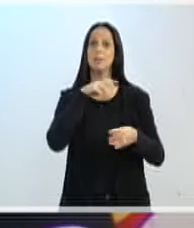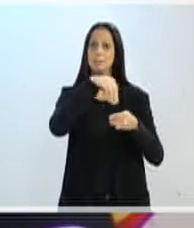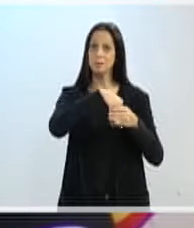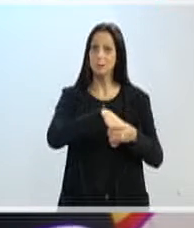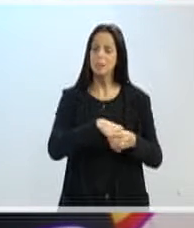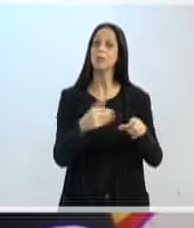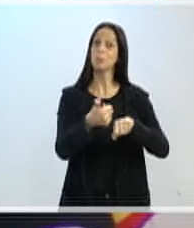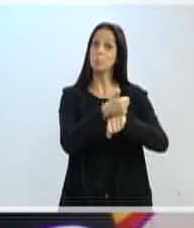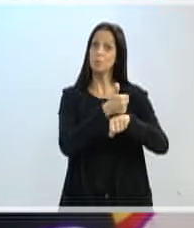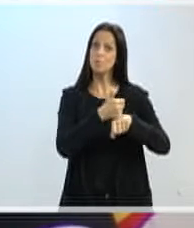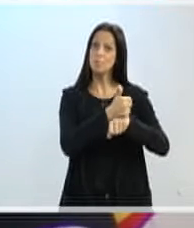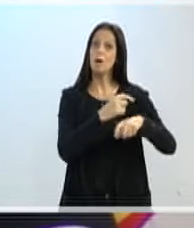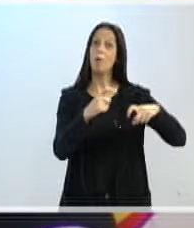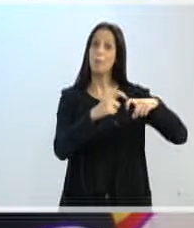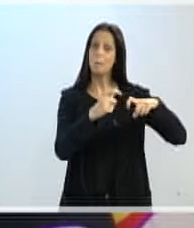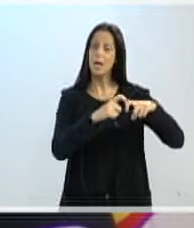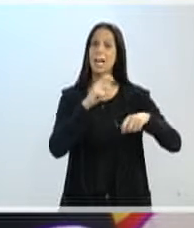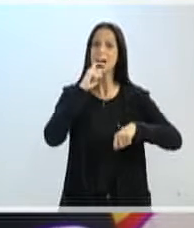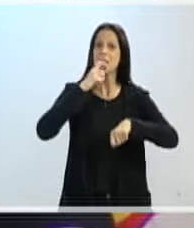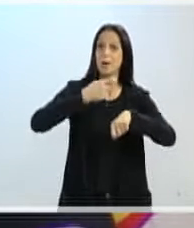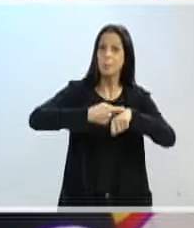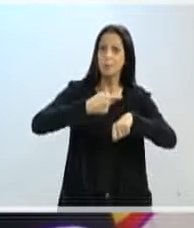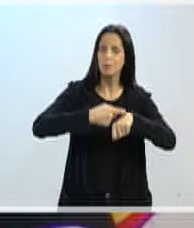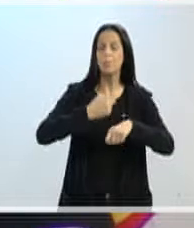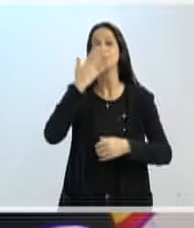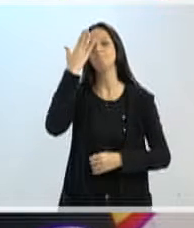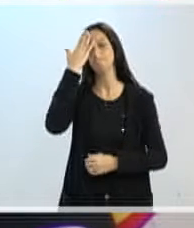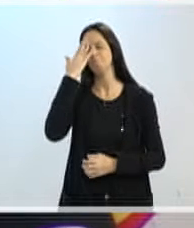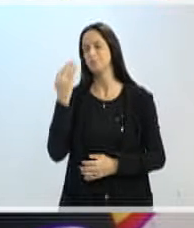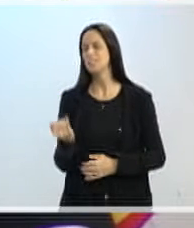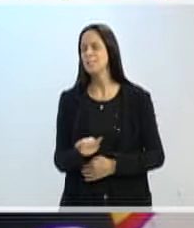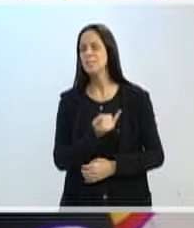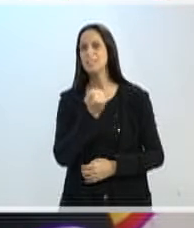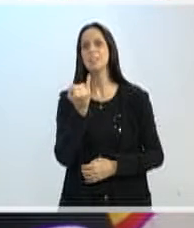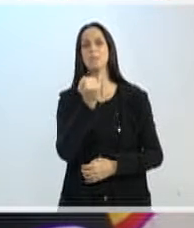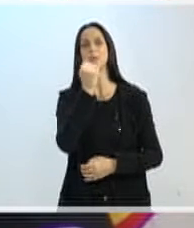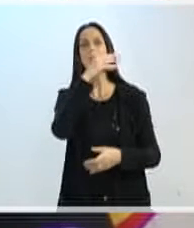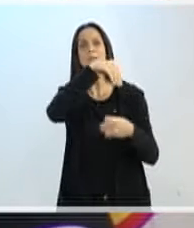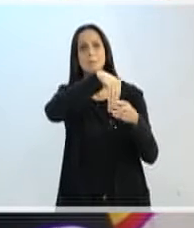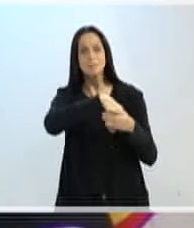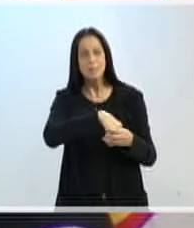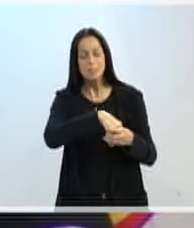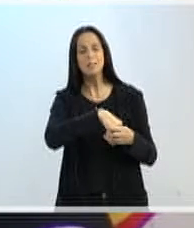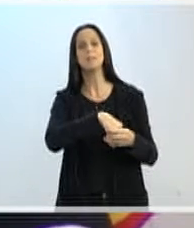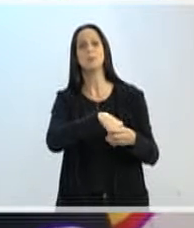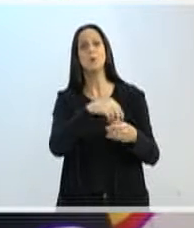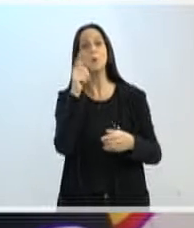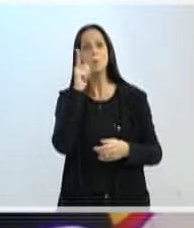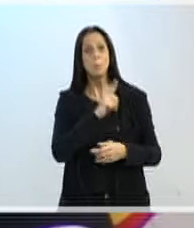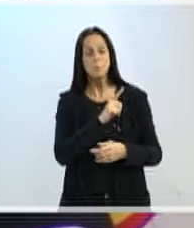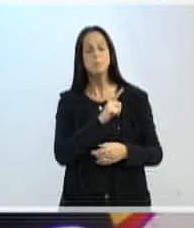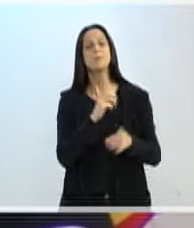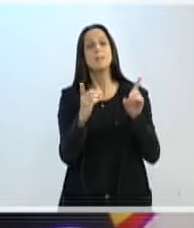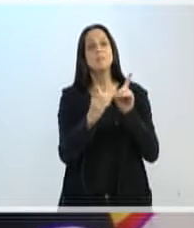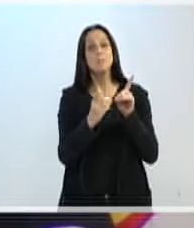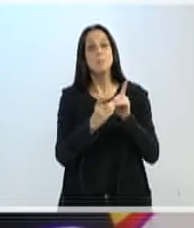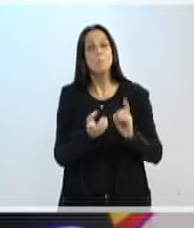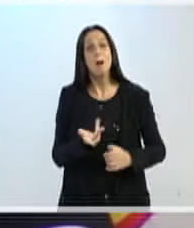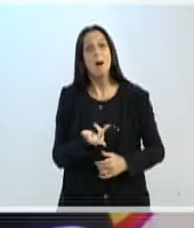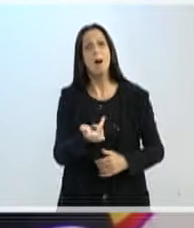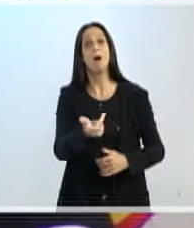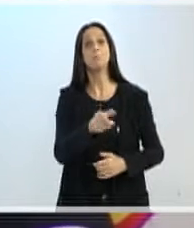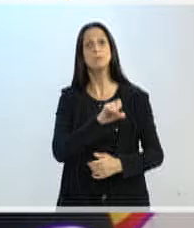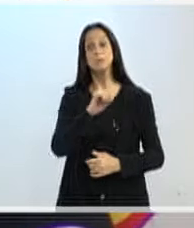traumatologia. Sabemos que o quão elementar é garantir um atendimento rápido a pacientes acidentados.